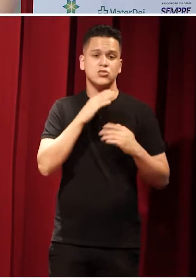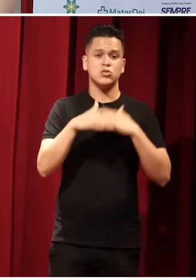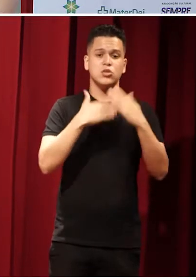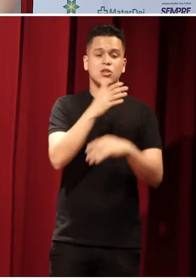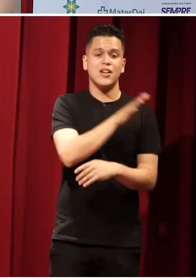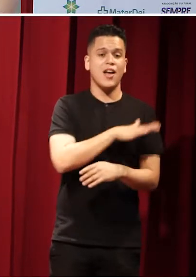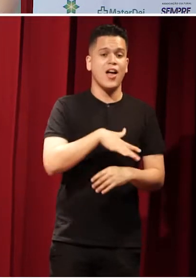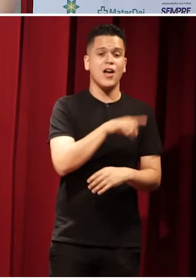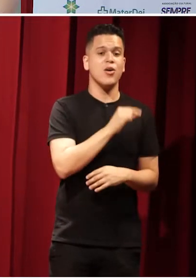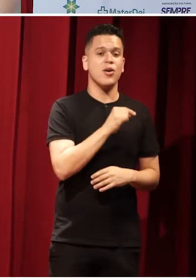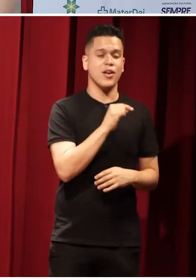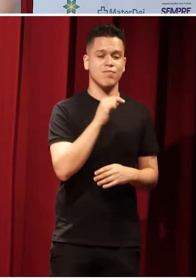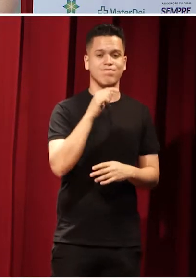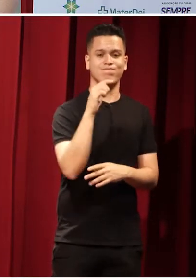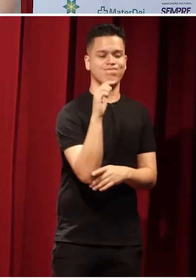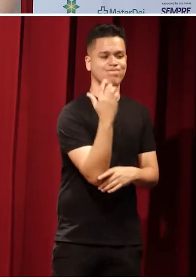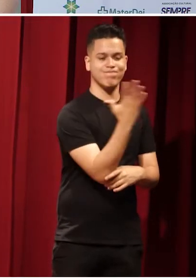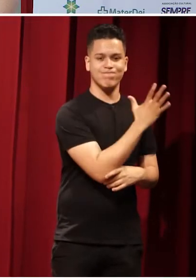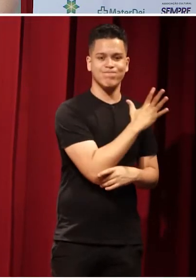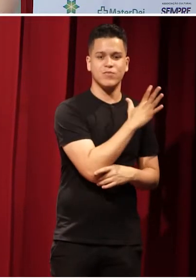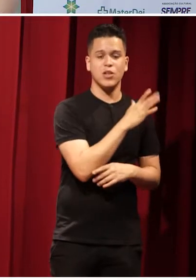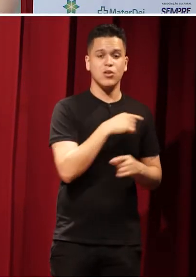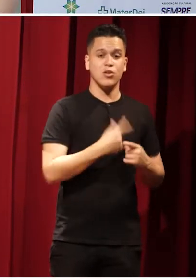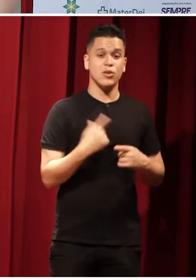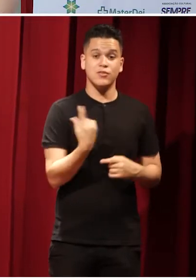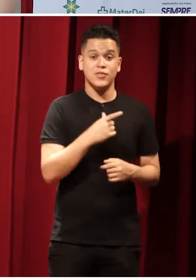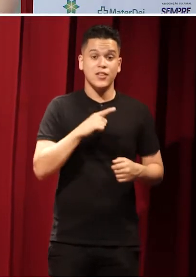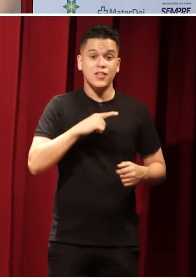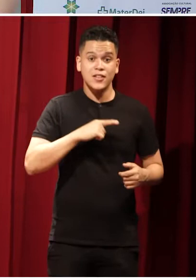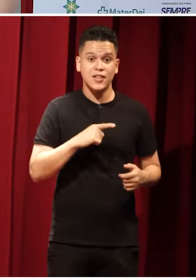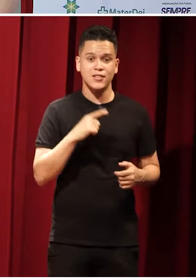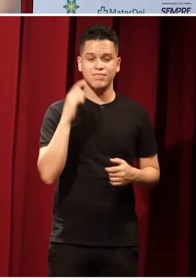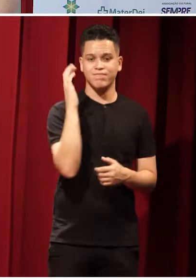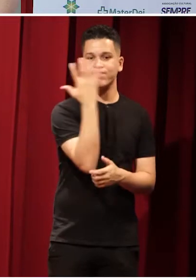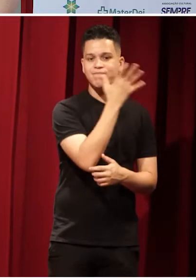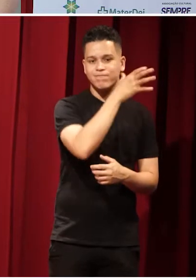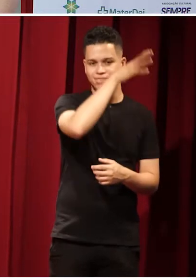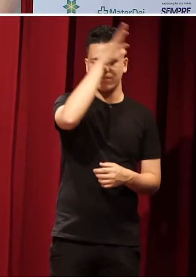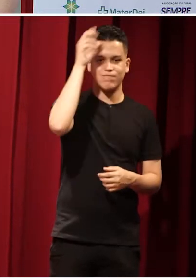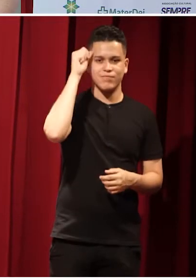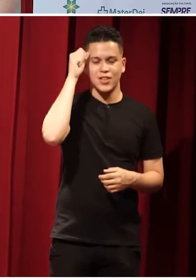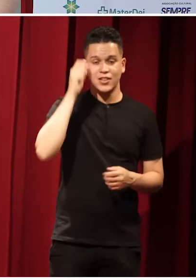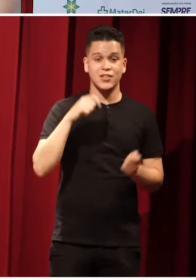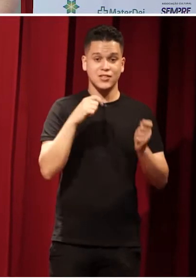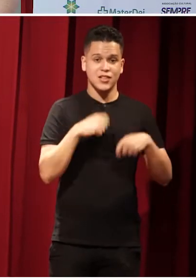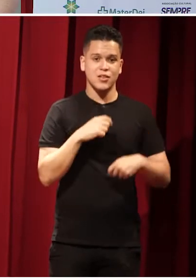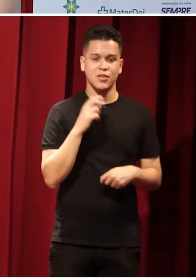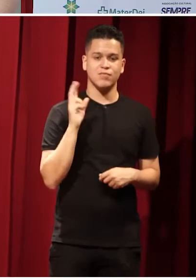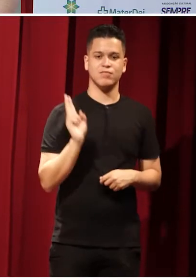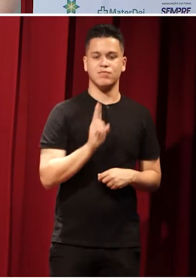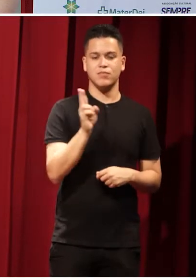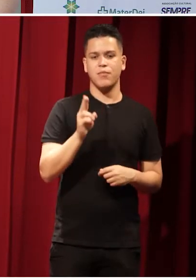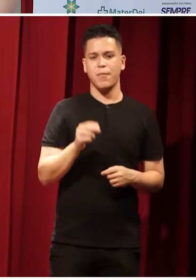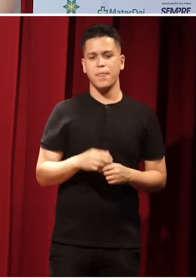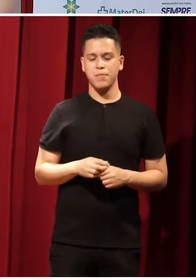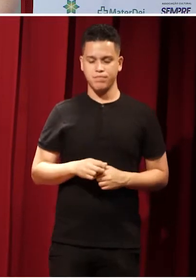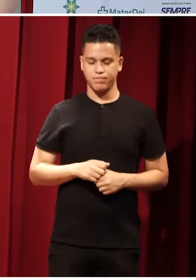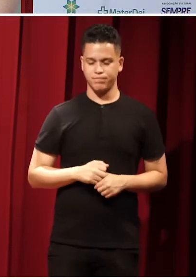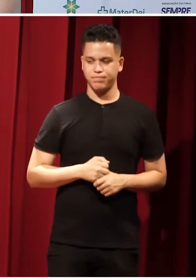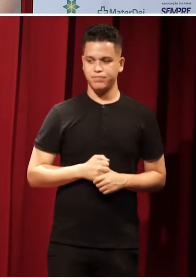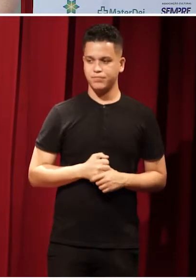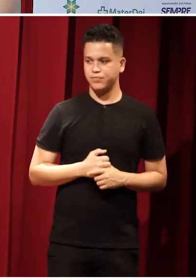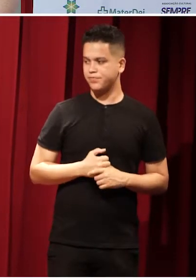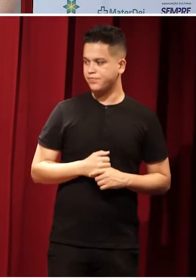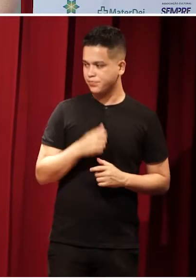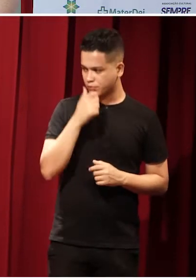essa biodiversidade se transforme em produtos e serviços úteis para a vida humana.